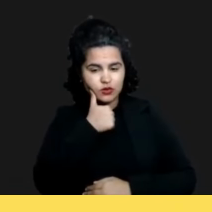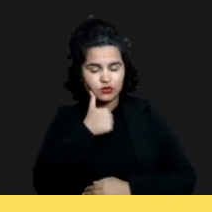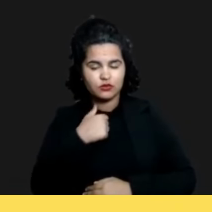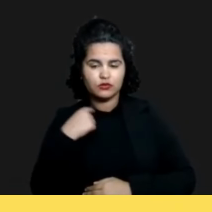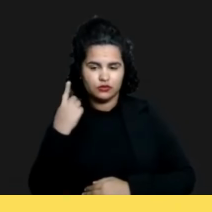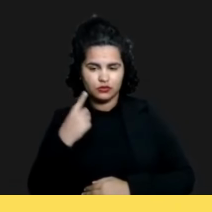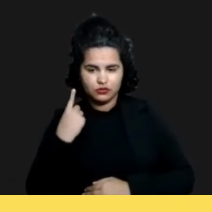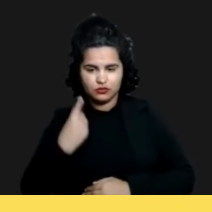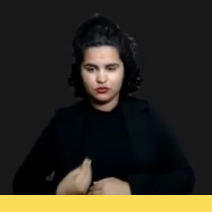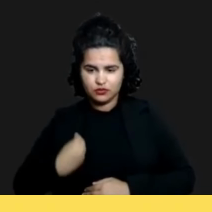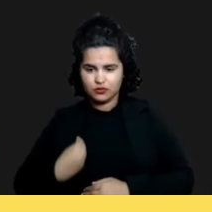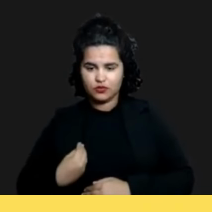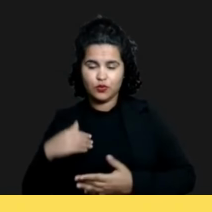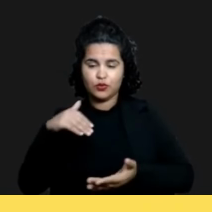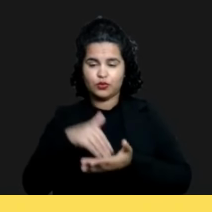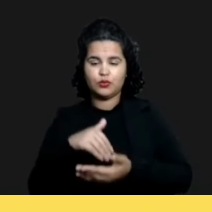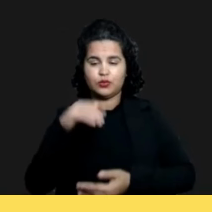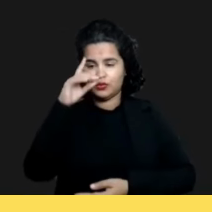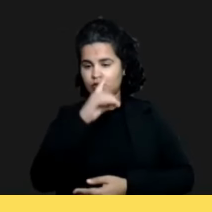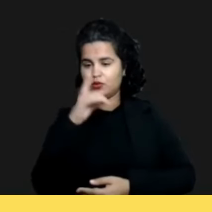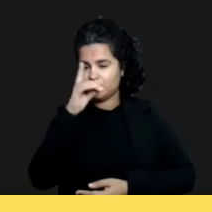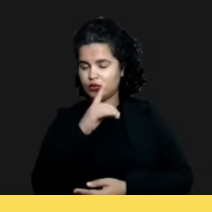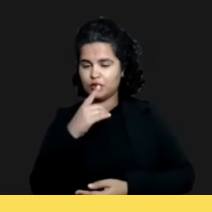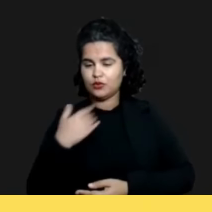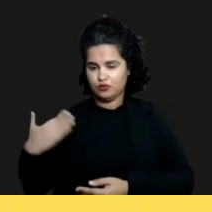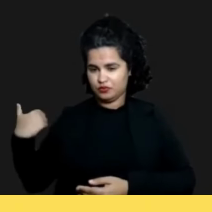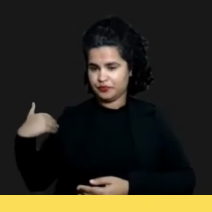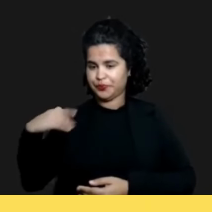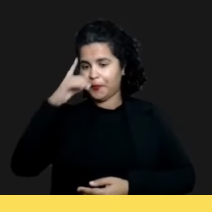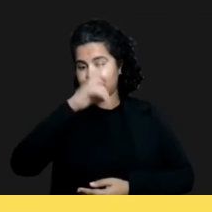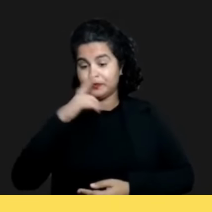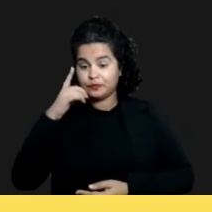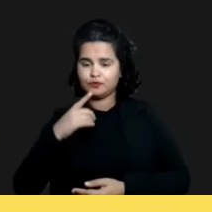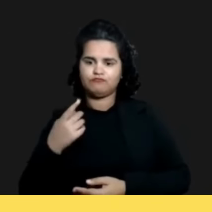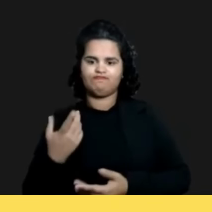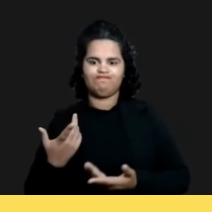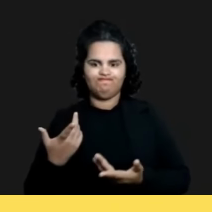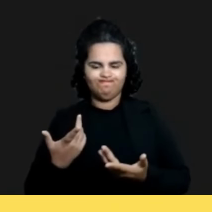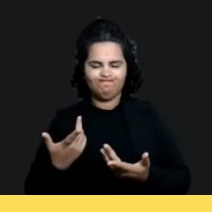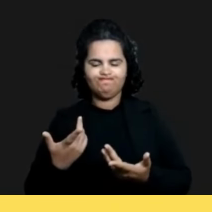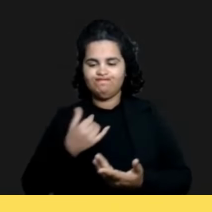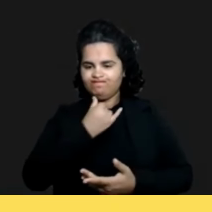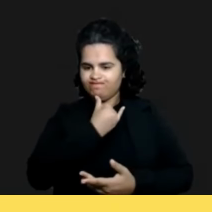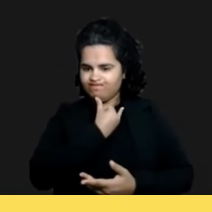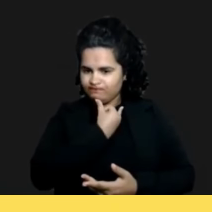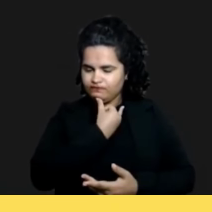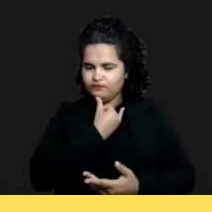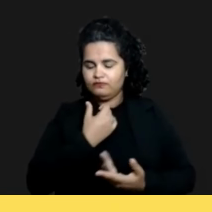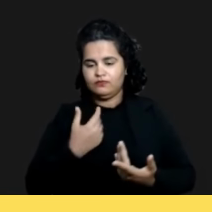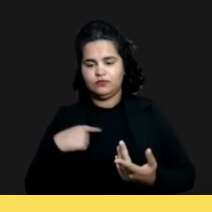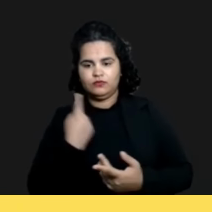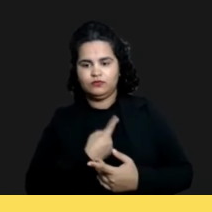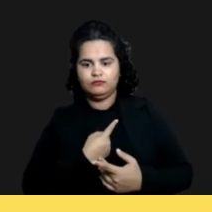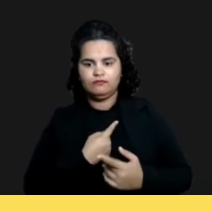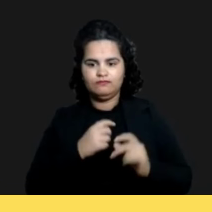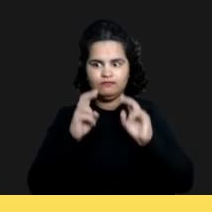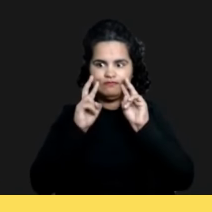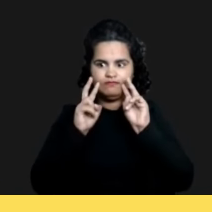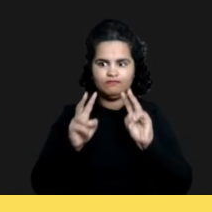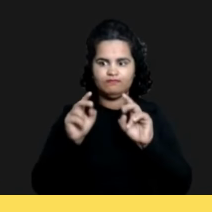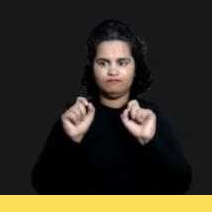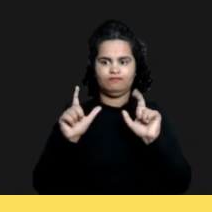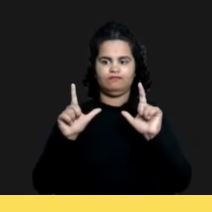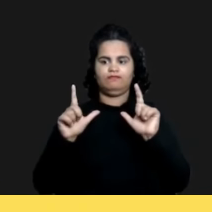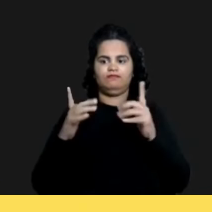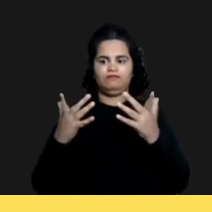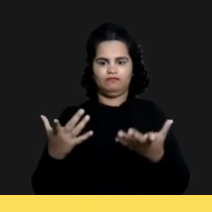deputados, o último domingo foi um dia de muita apreensão, indignação e tristeza para todos nós que